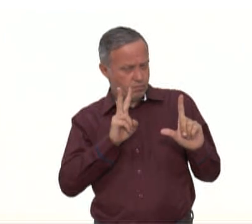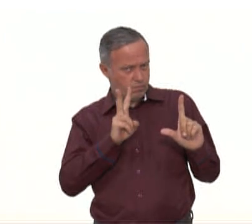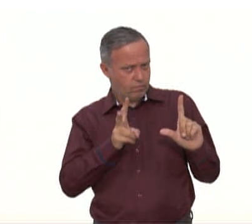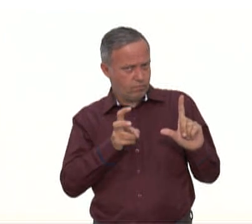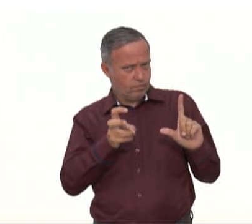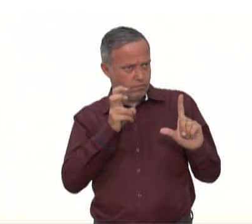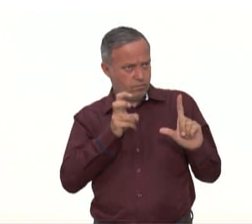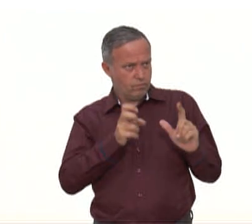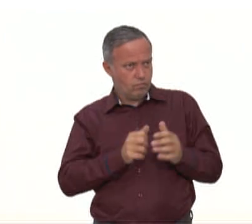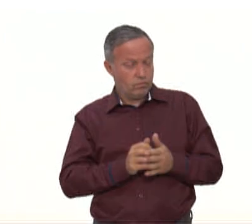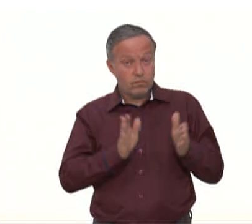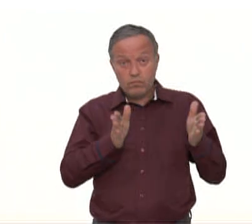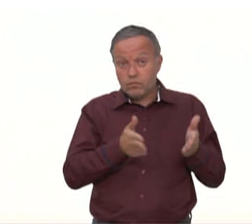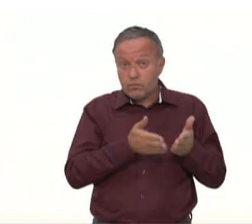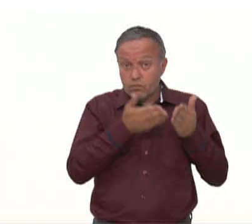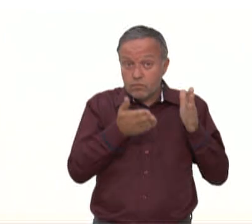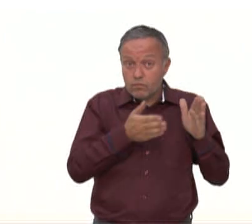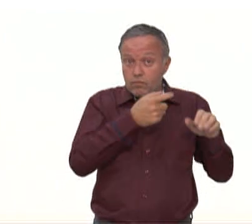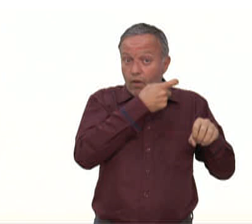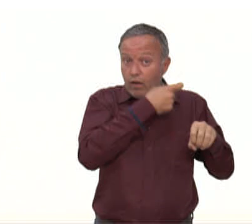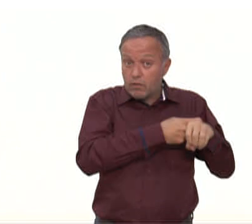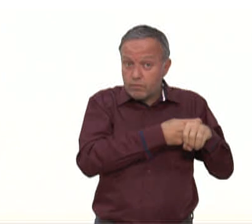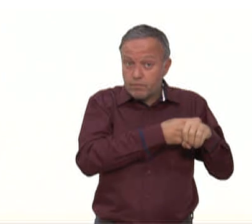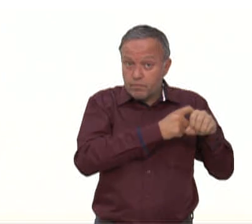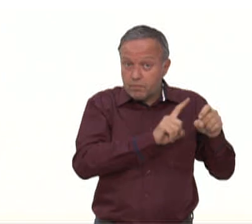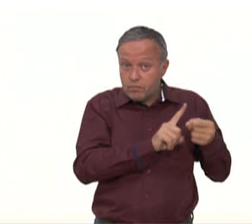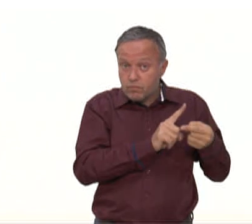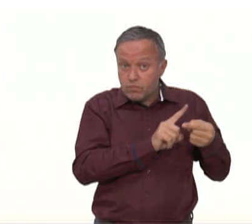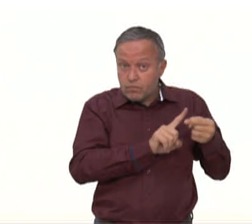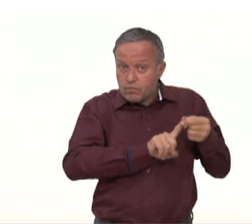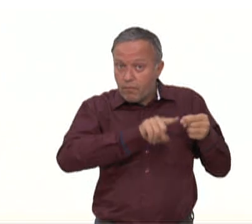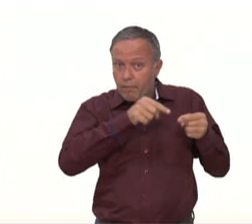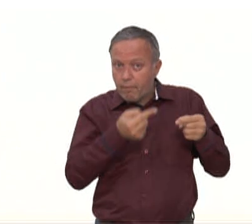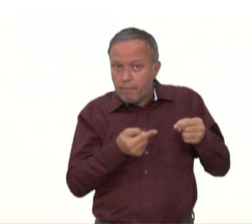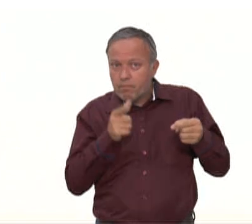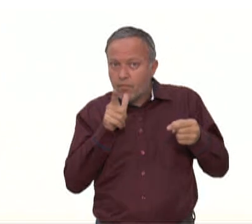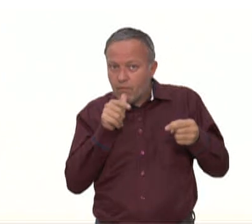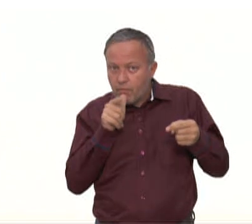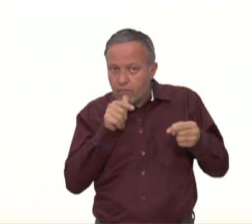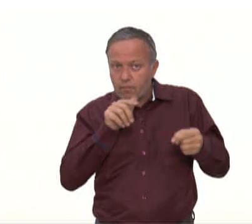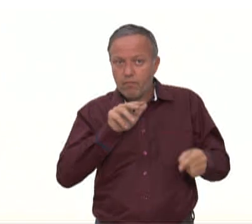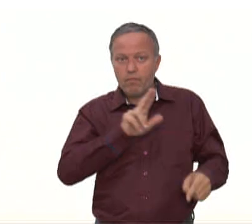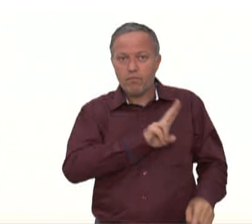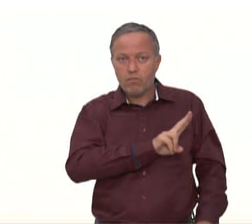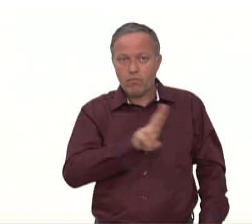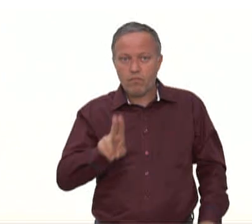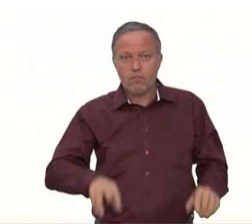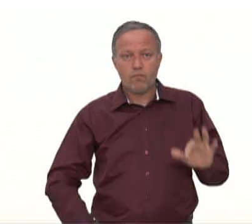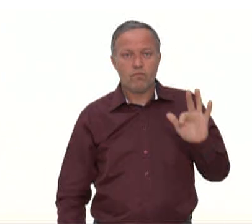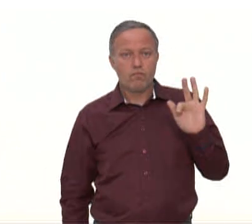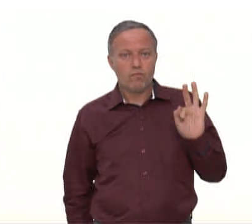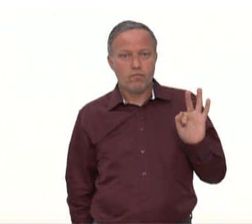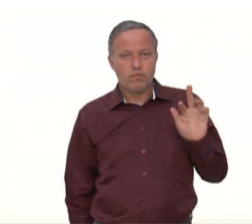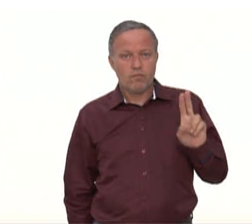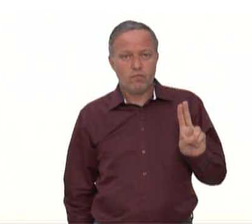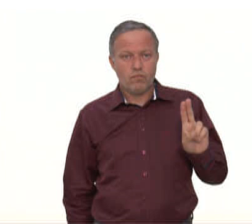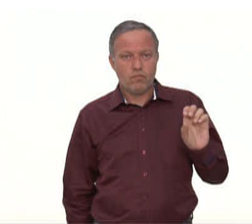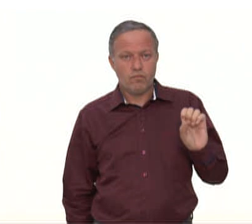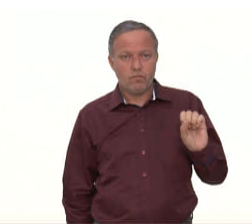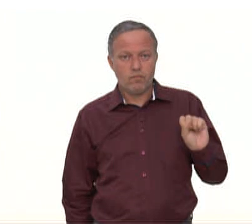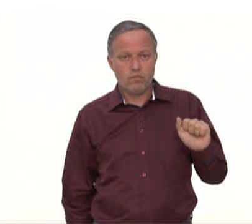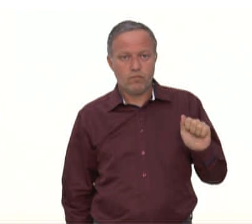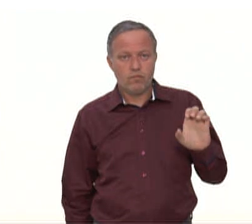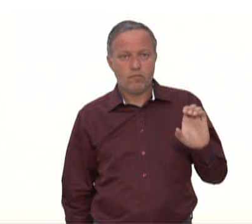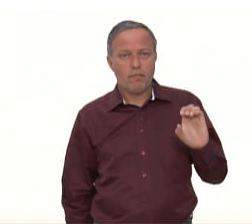ali. Quando avançamos do estado sólido para o estado líquido, o nome se dá por fusão. E assim, não acontece só com a água.